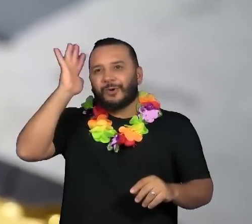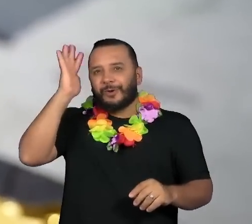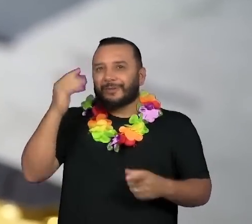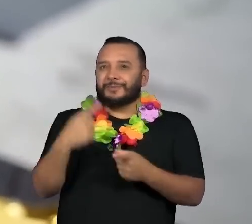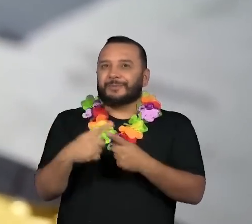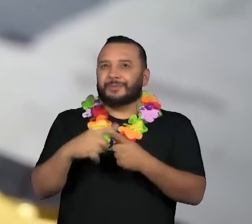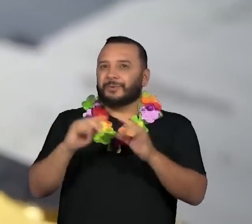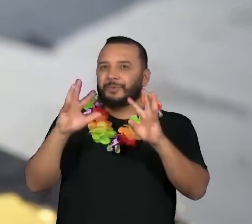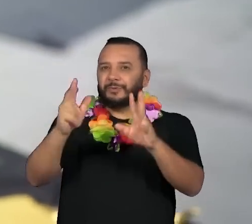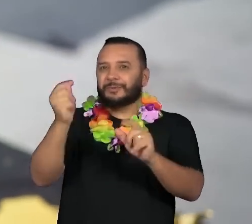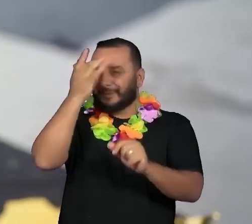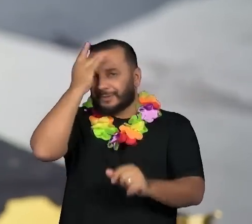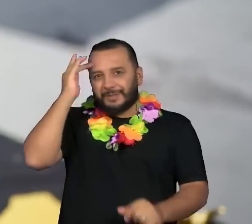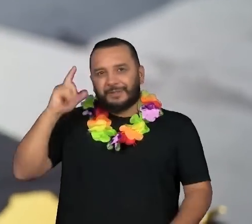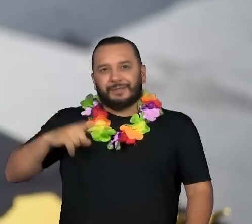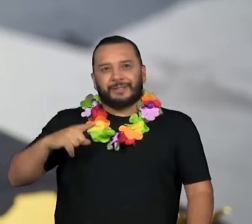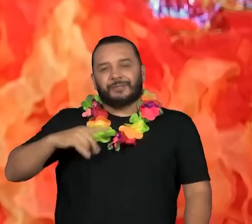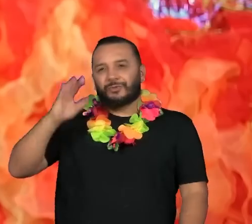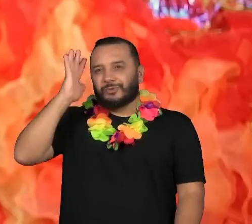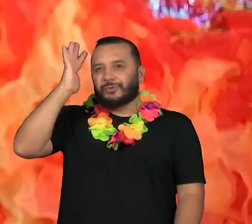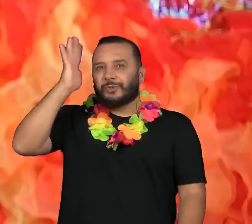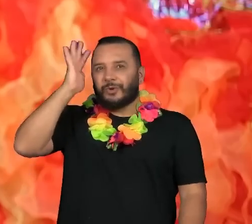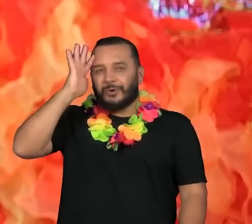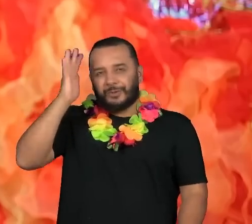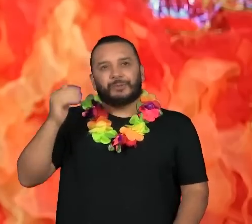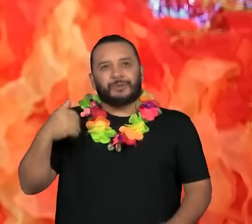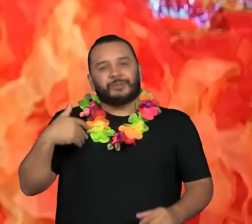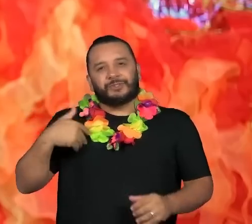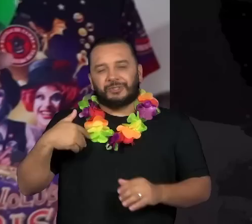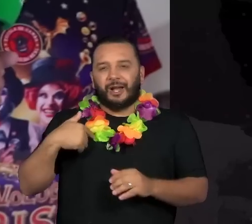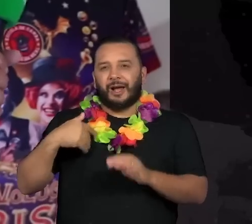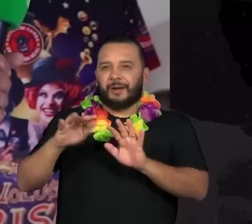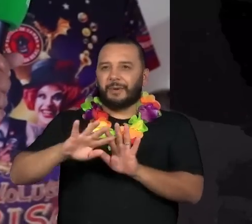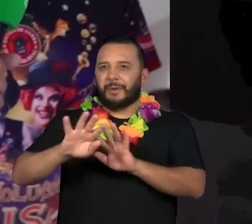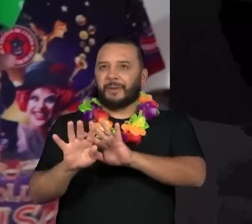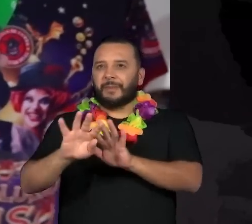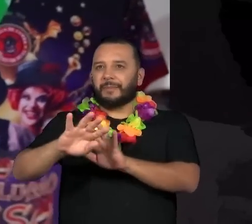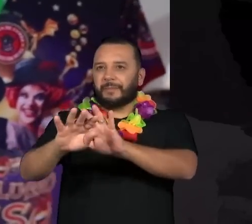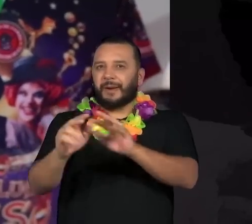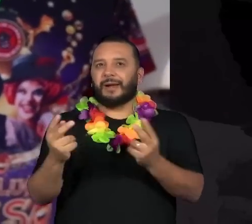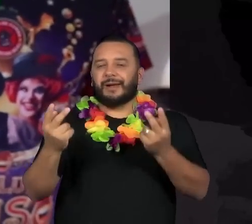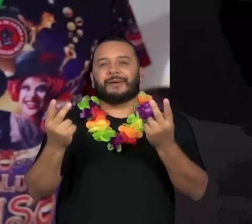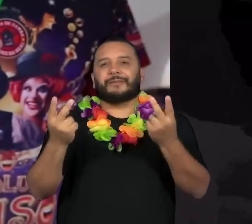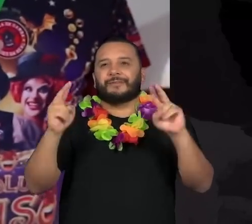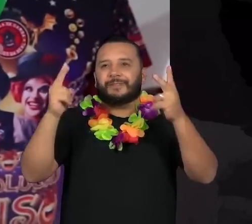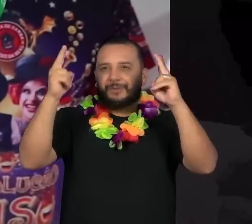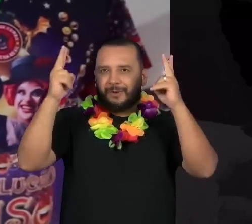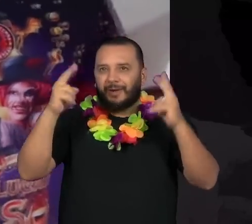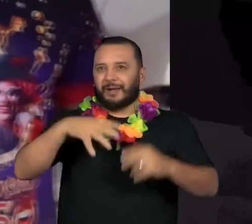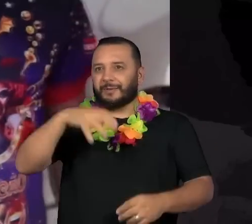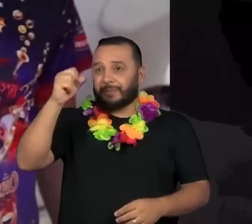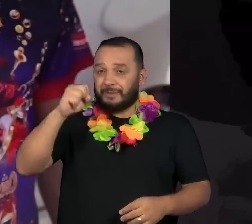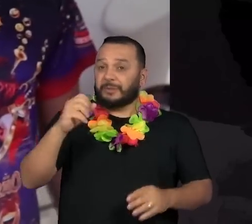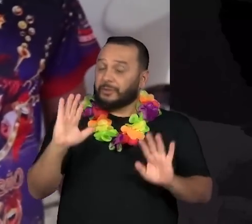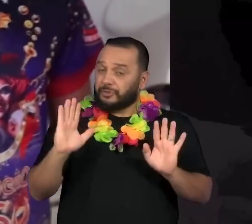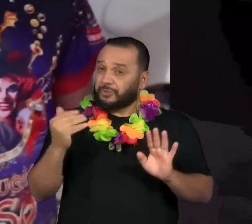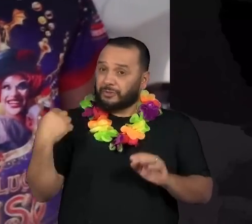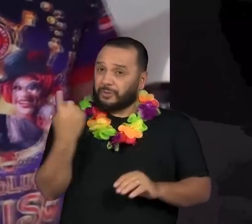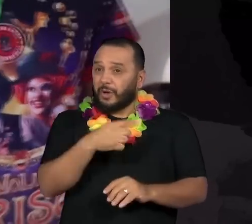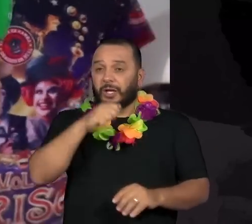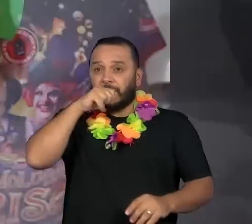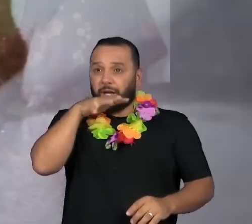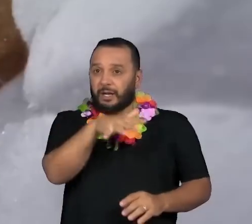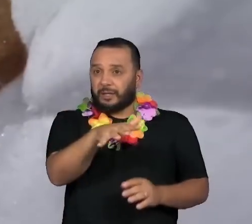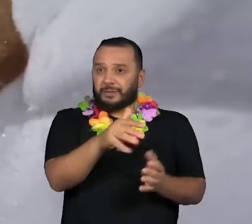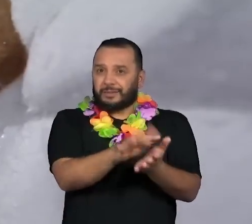o sonho de desfilar e de conquistar o título. A escola já vem de uns anos aí batendo na porta, né, meu? Acho que esse